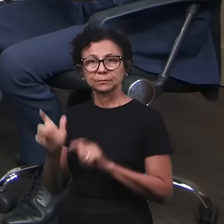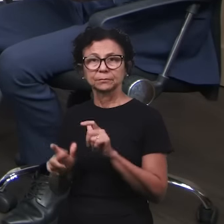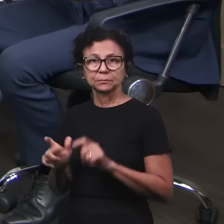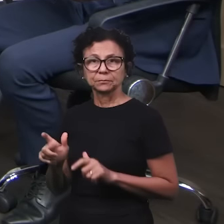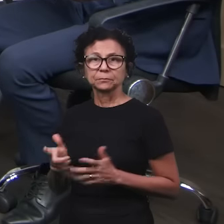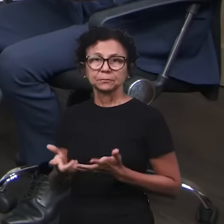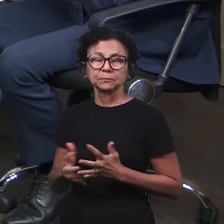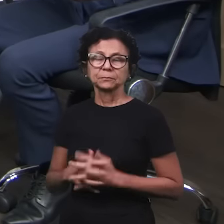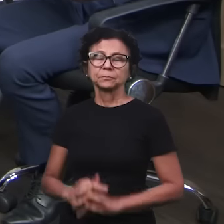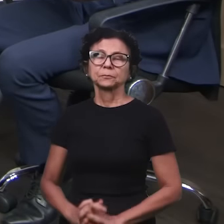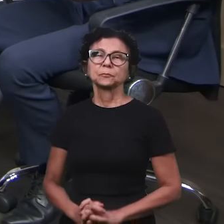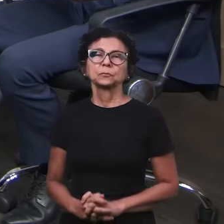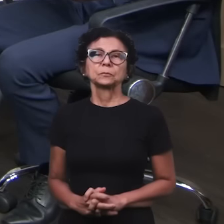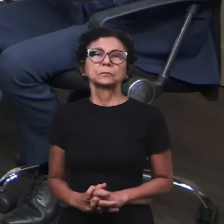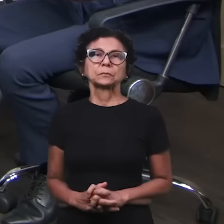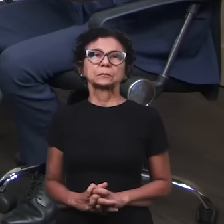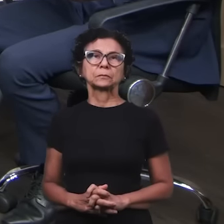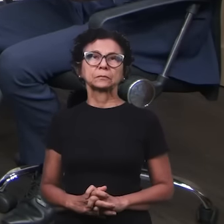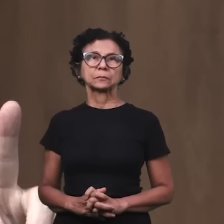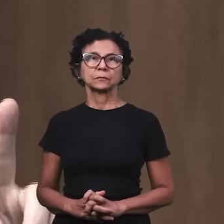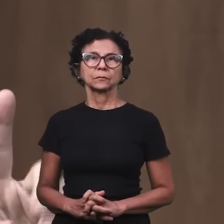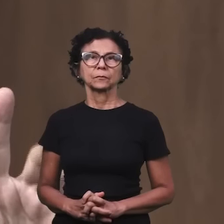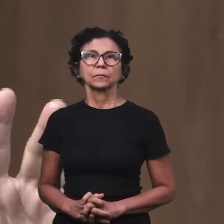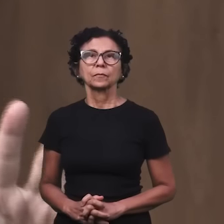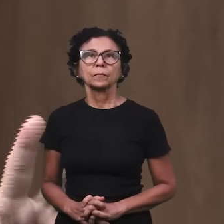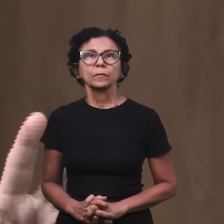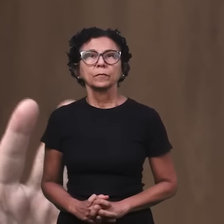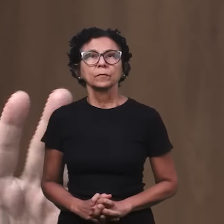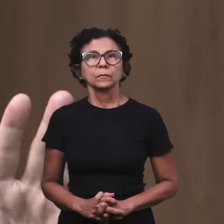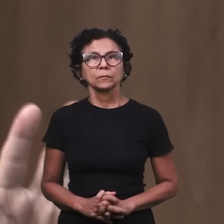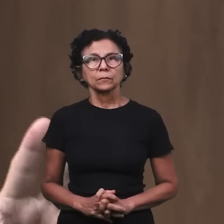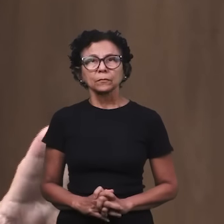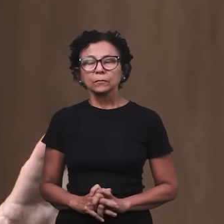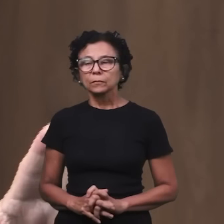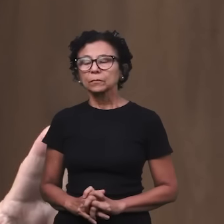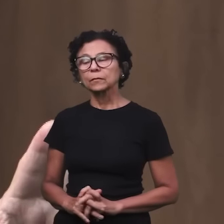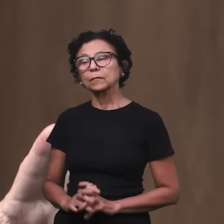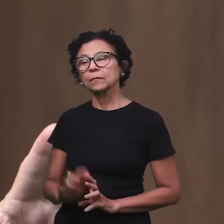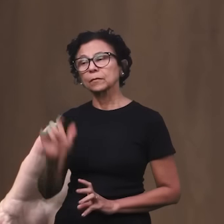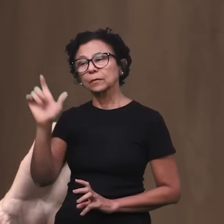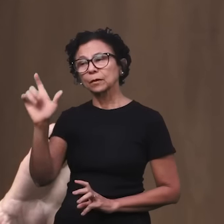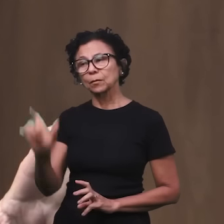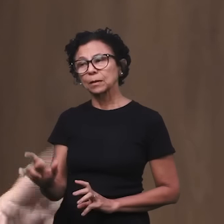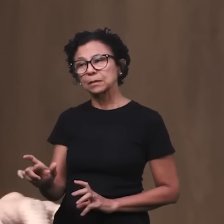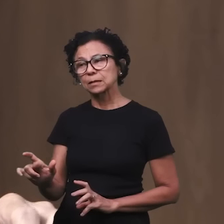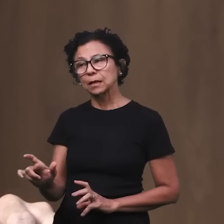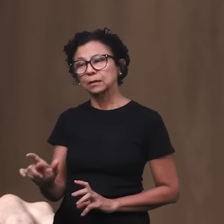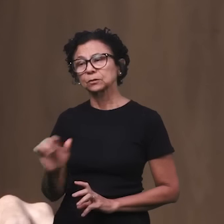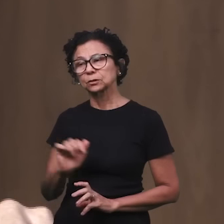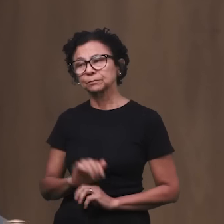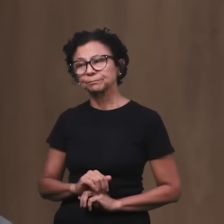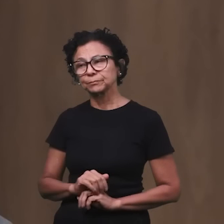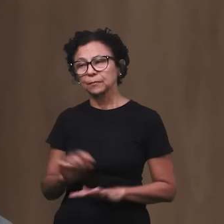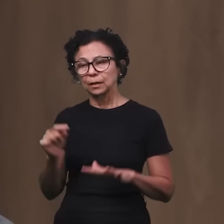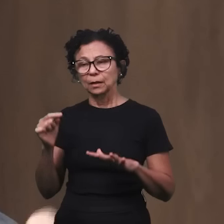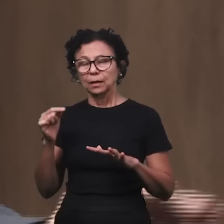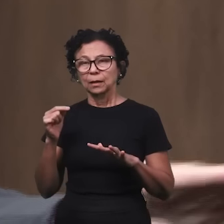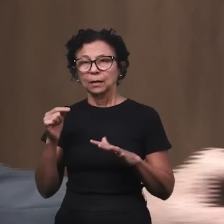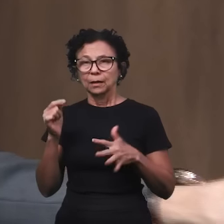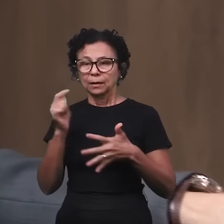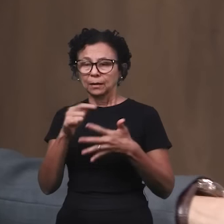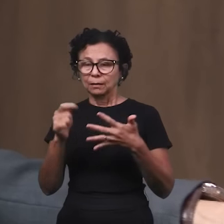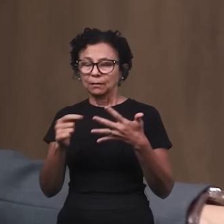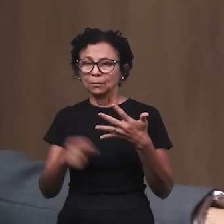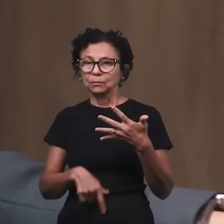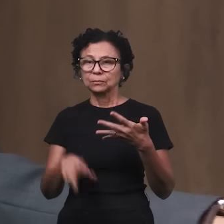disponíveis. Essa é uma coisa muito importante. Olha, o paciente é um diferente do outro. Quando a gente vai